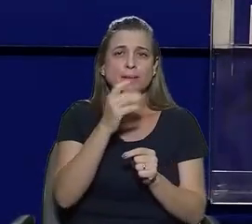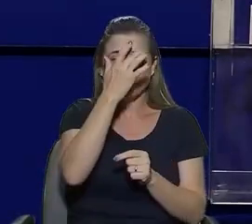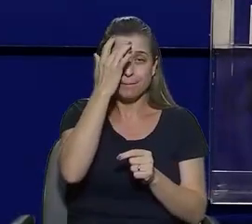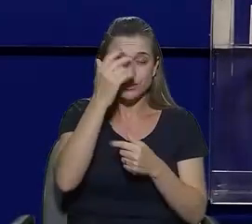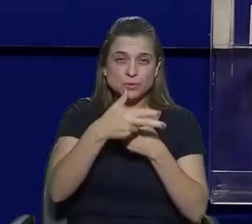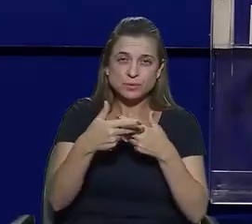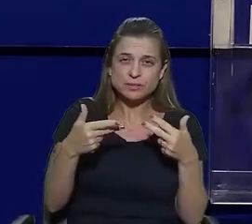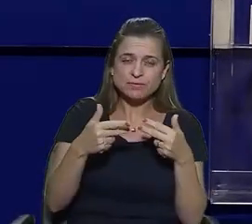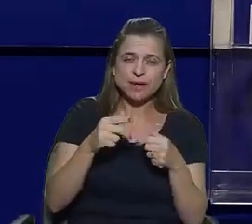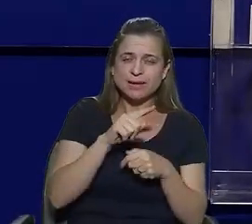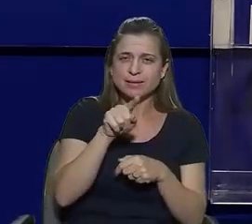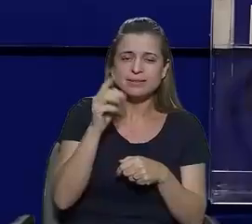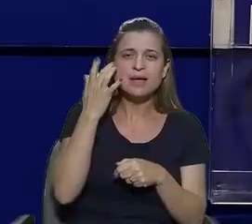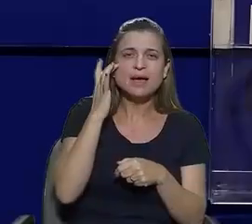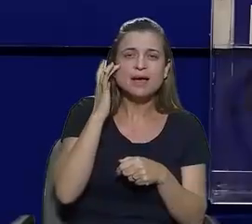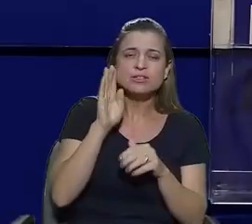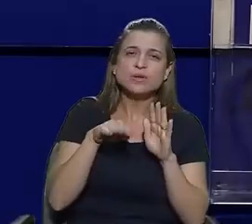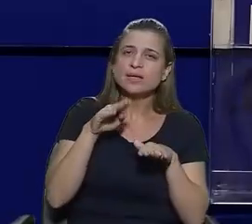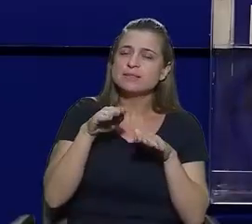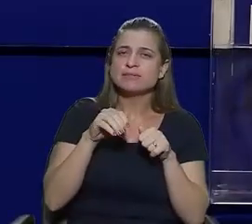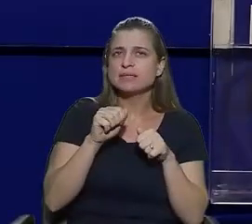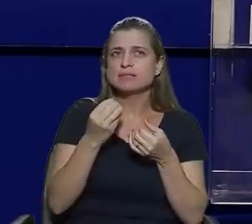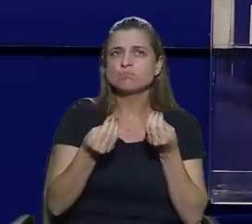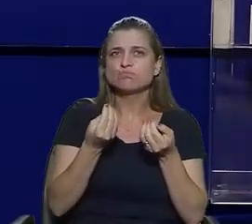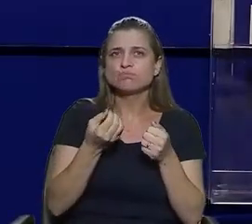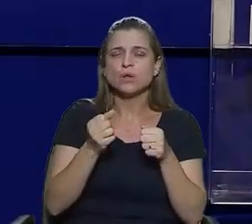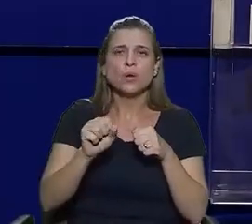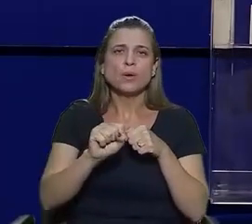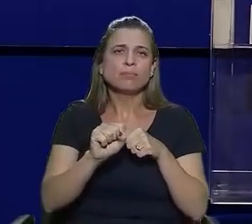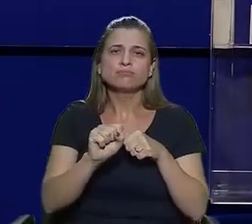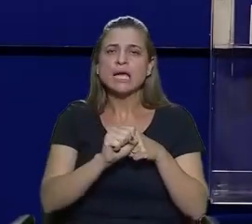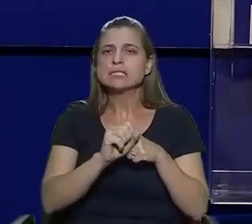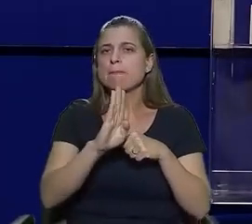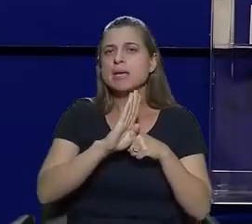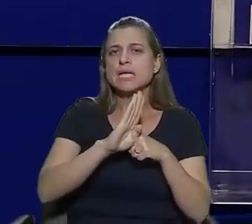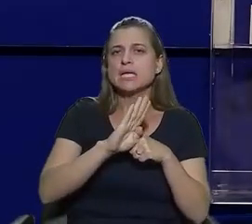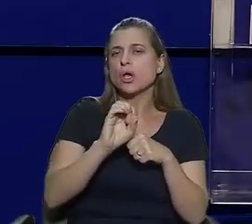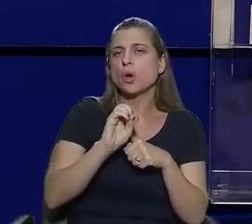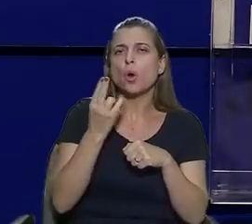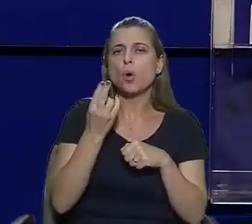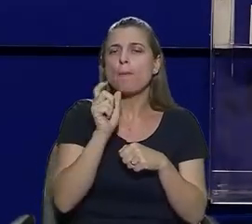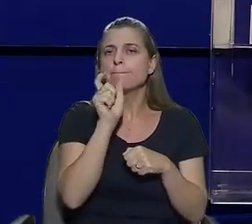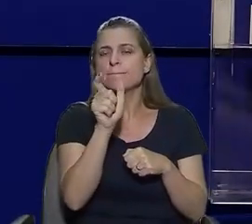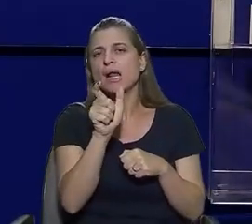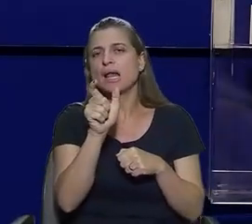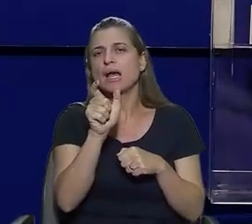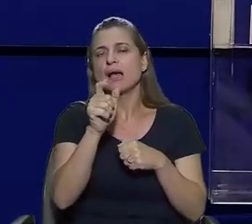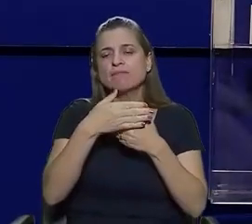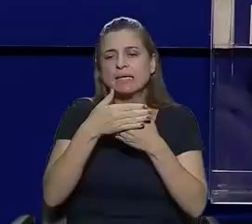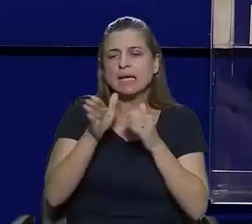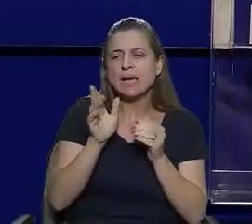algo mais do substantivo, né? E eu acho que é outra dimensão de uma palavra que abre